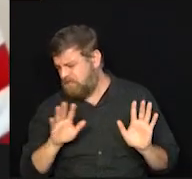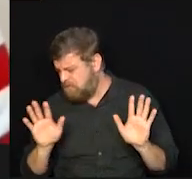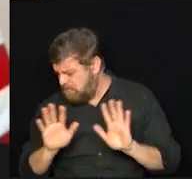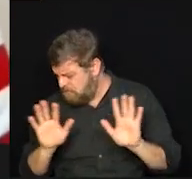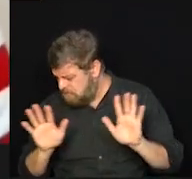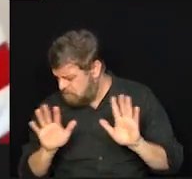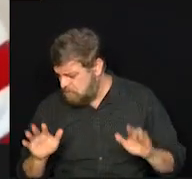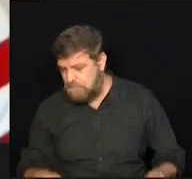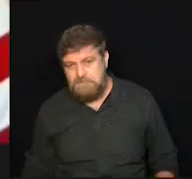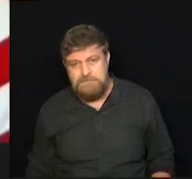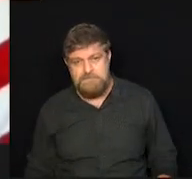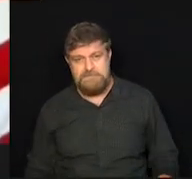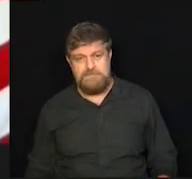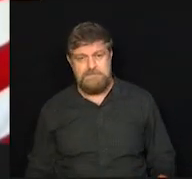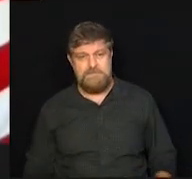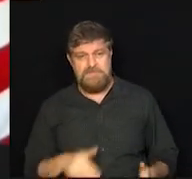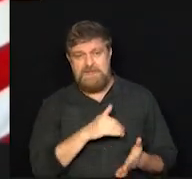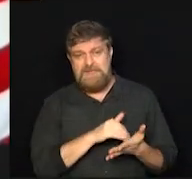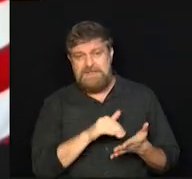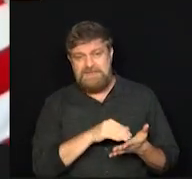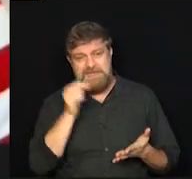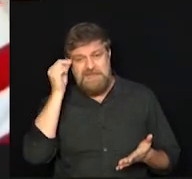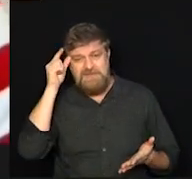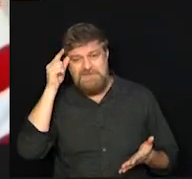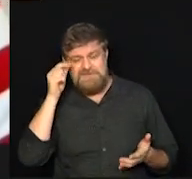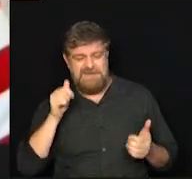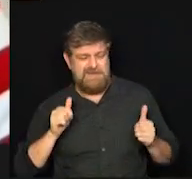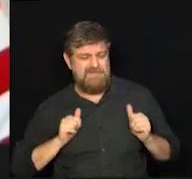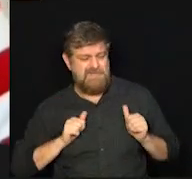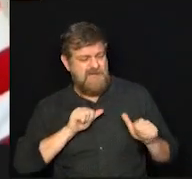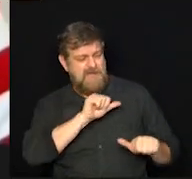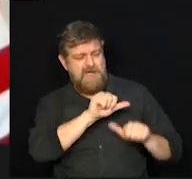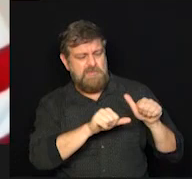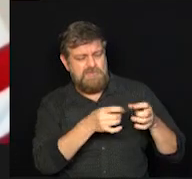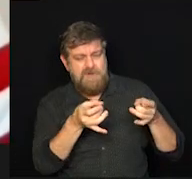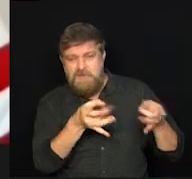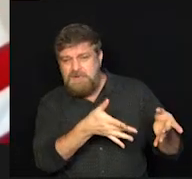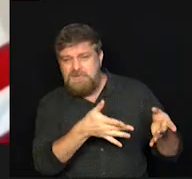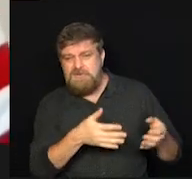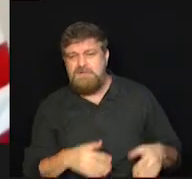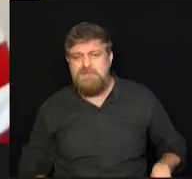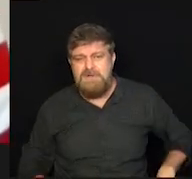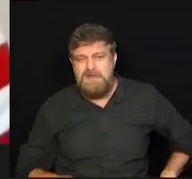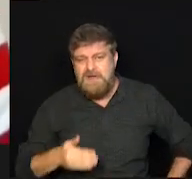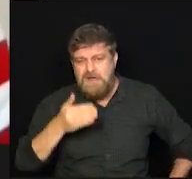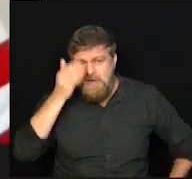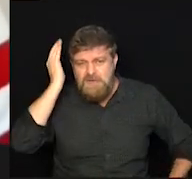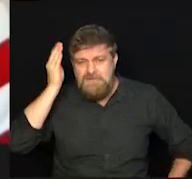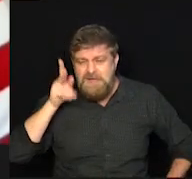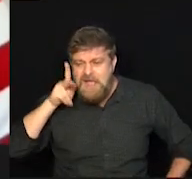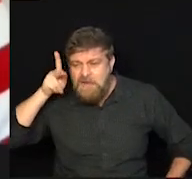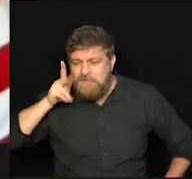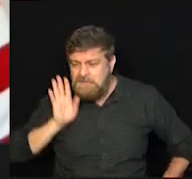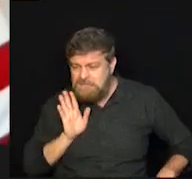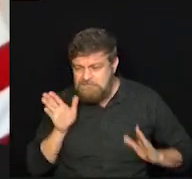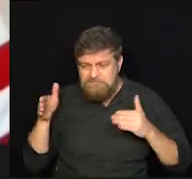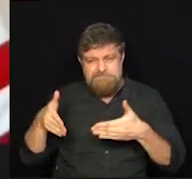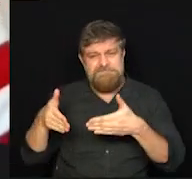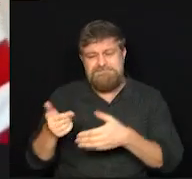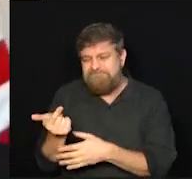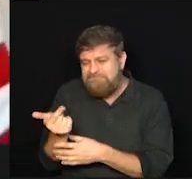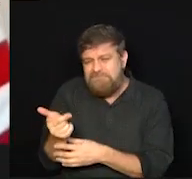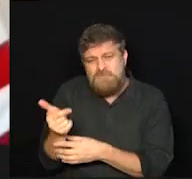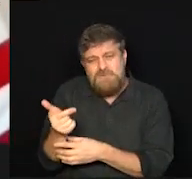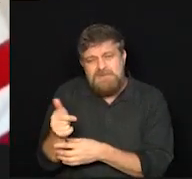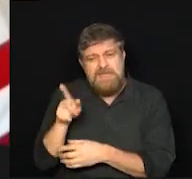motivo da venda anunciado mas ao mesmo tempo demonstra que o governo não tenha com a centralidade na sua política porque se ele tivesse você